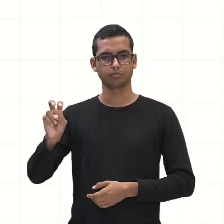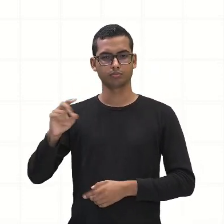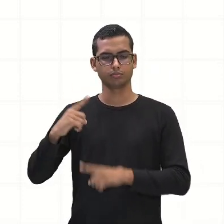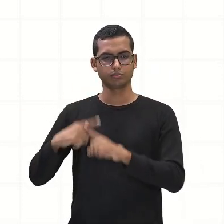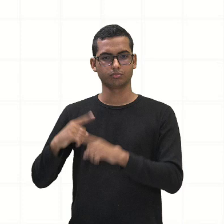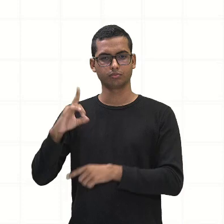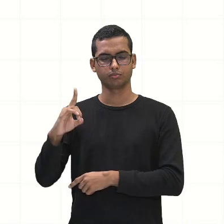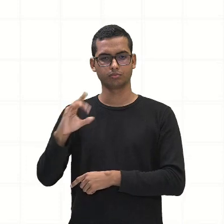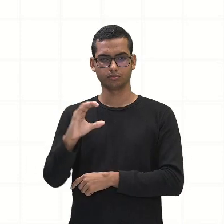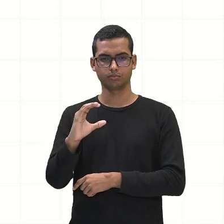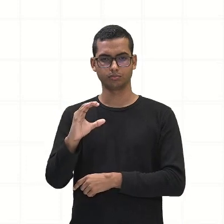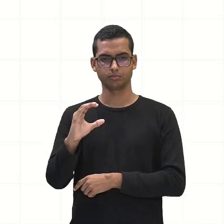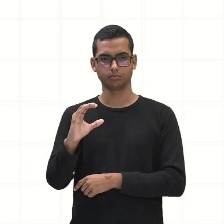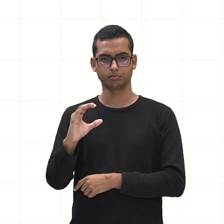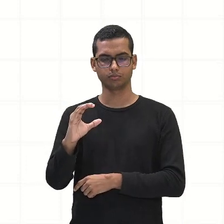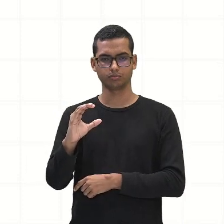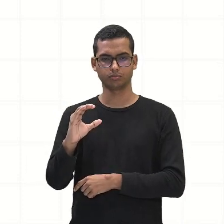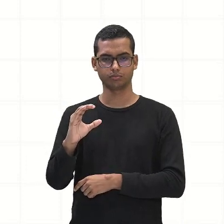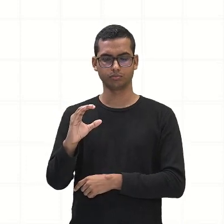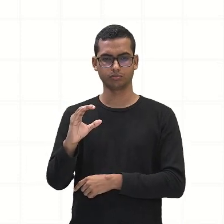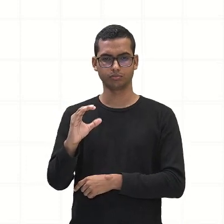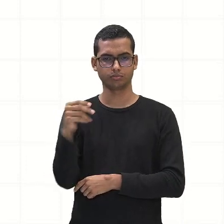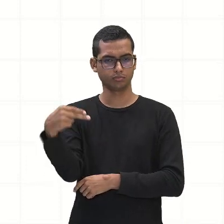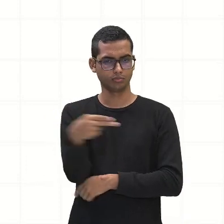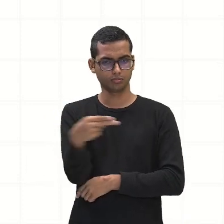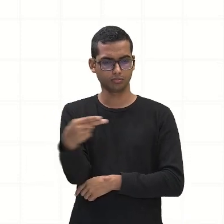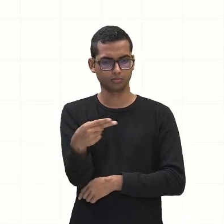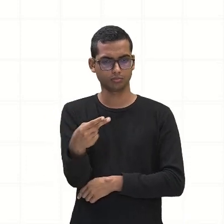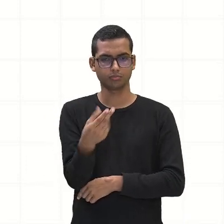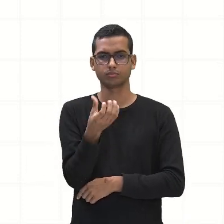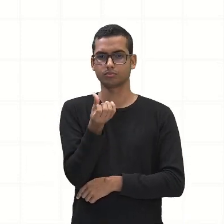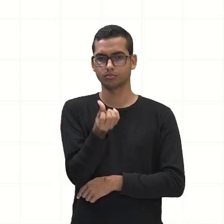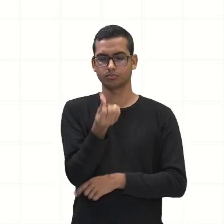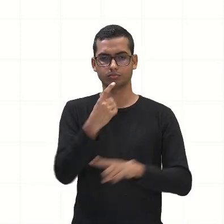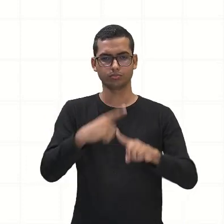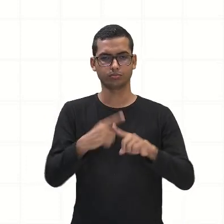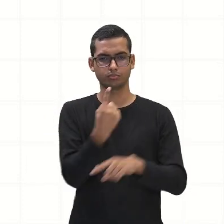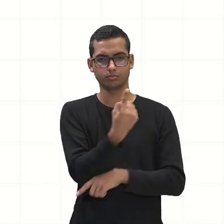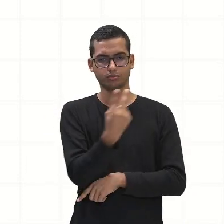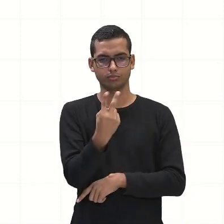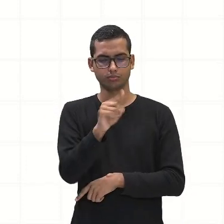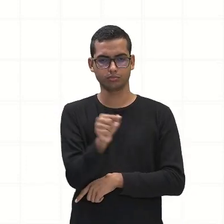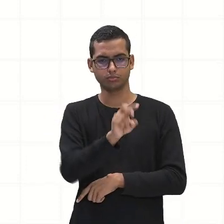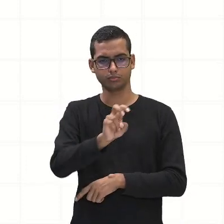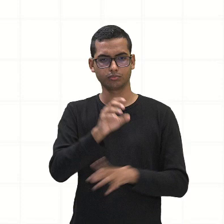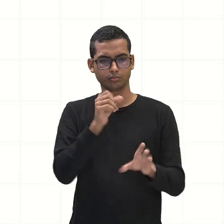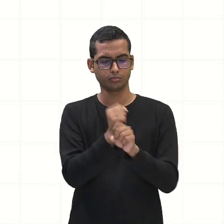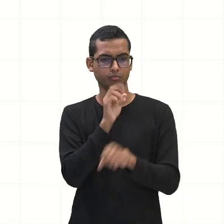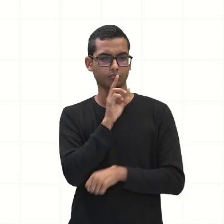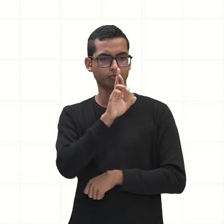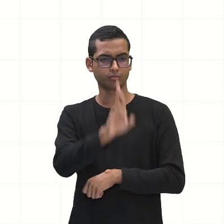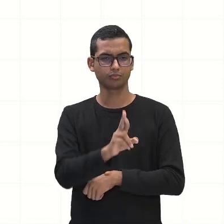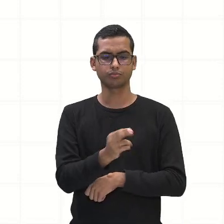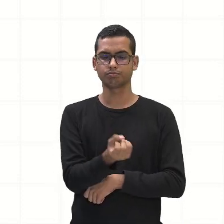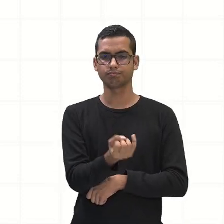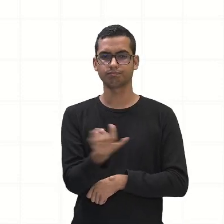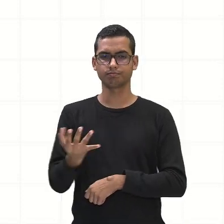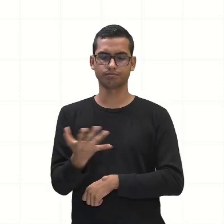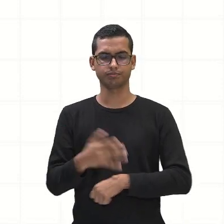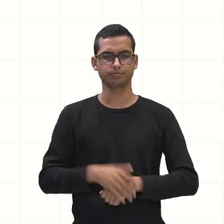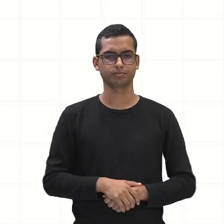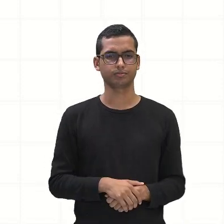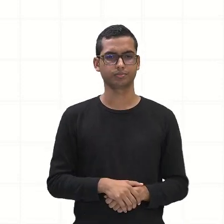a 6 vezes 12,5. Então, 12,5 vezes